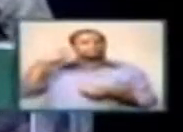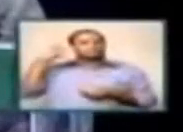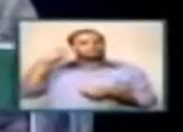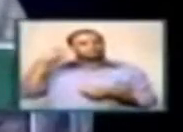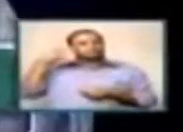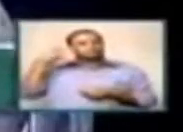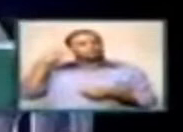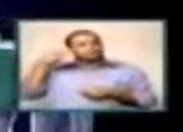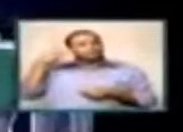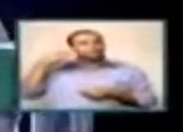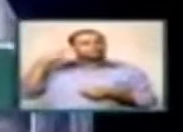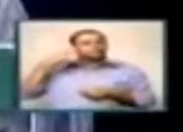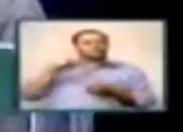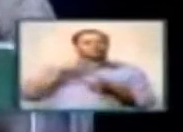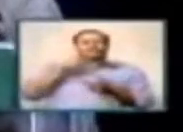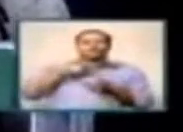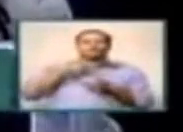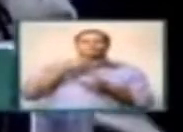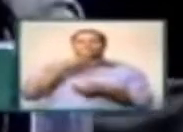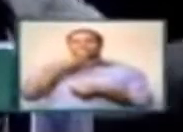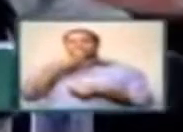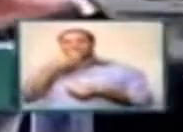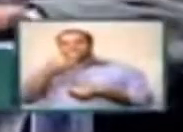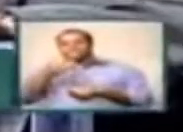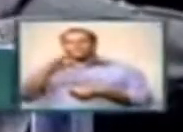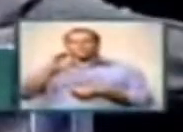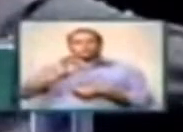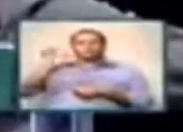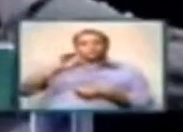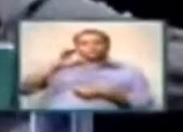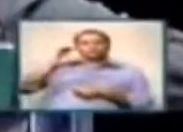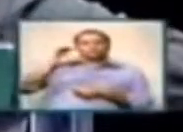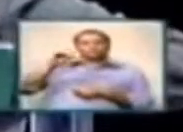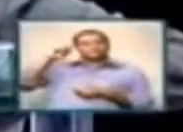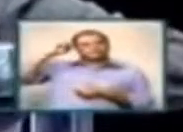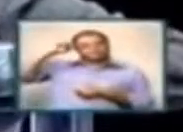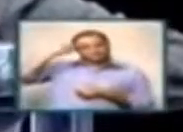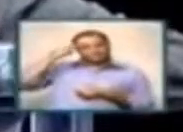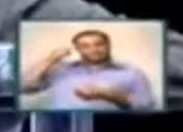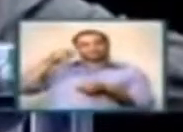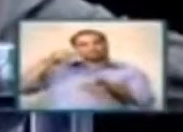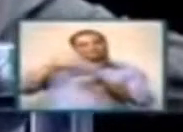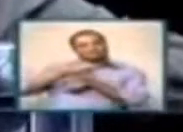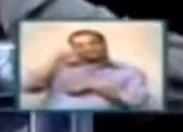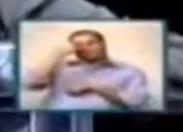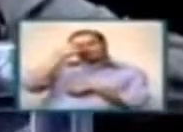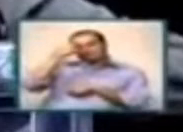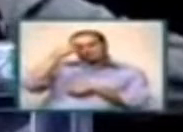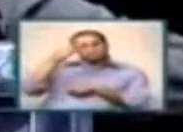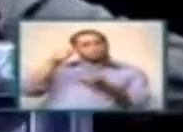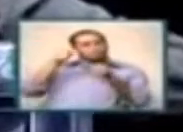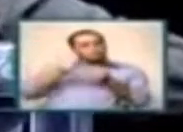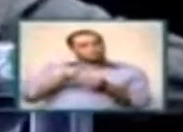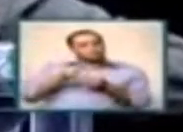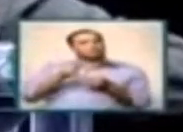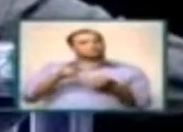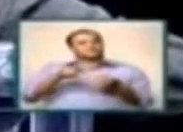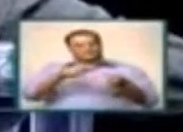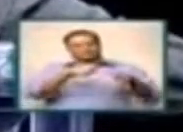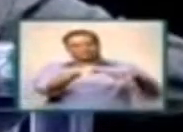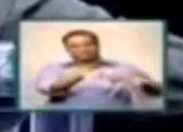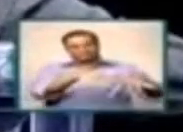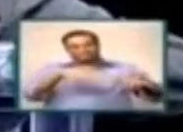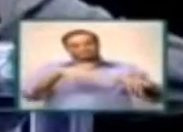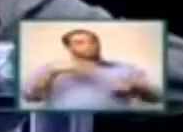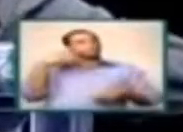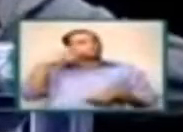se posicionam a favor da política de cotas para negros no ensino superior possam ser ouvidas por